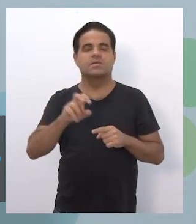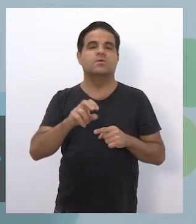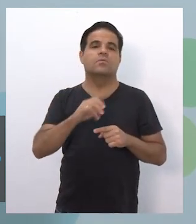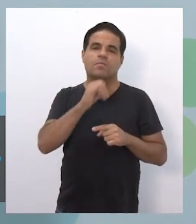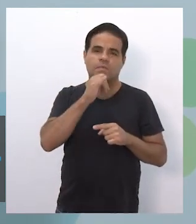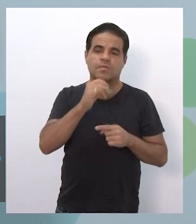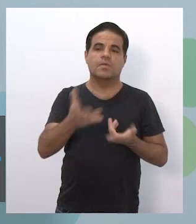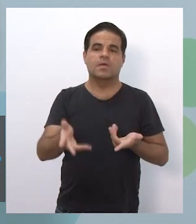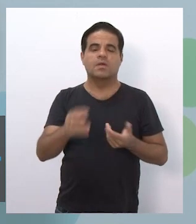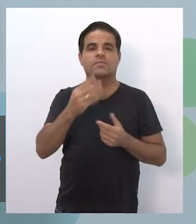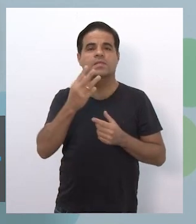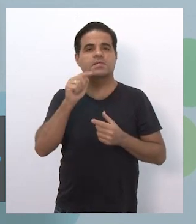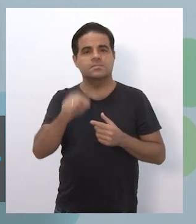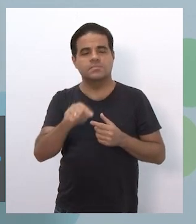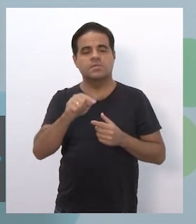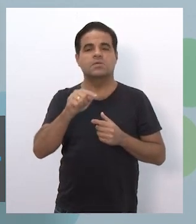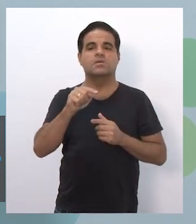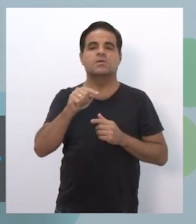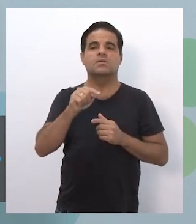exemplo, um i5